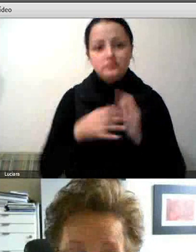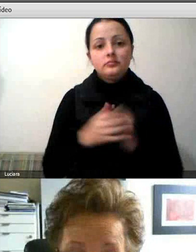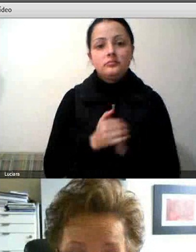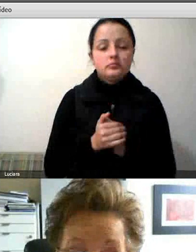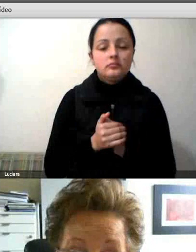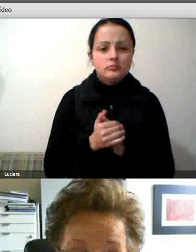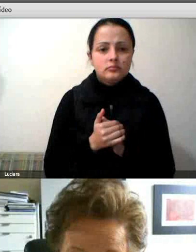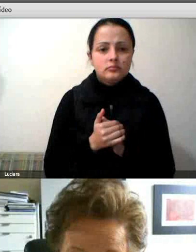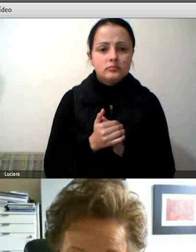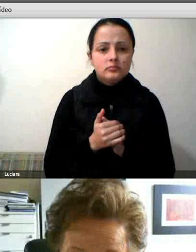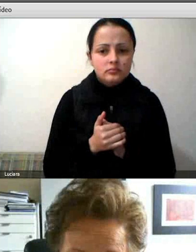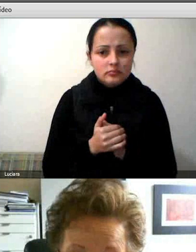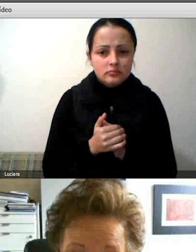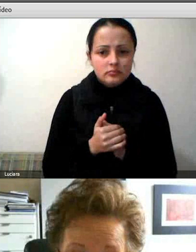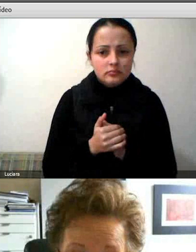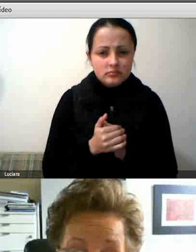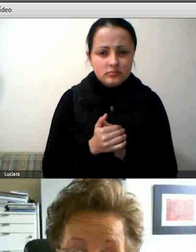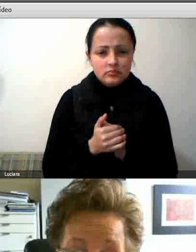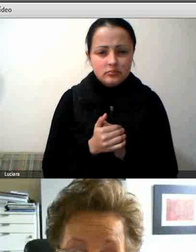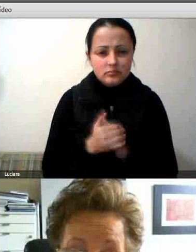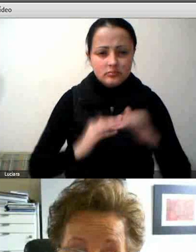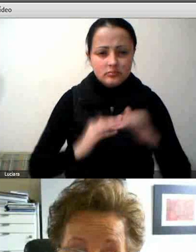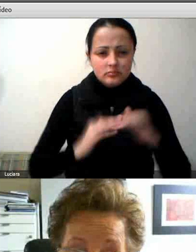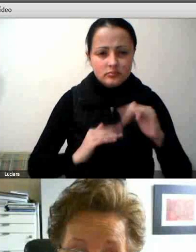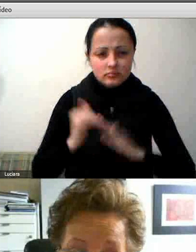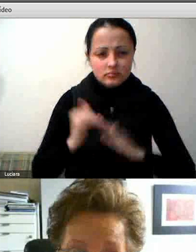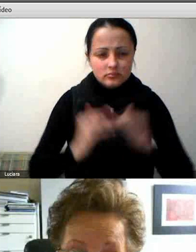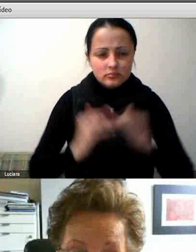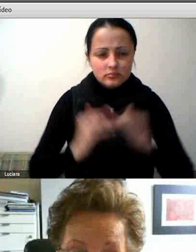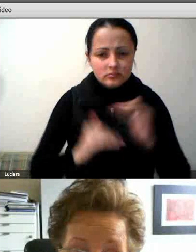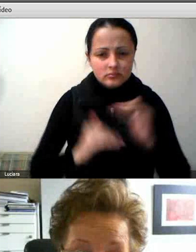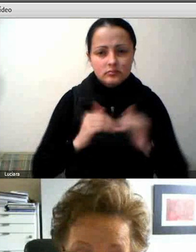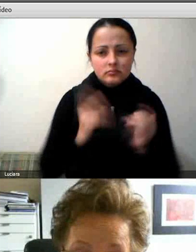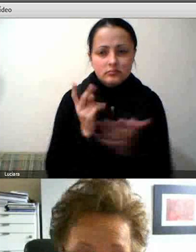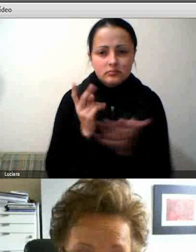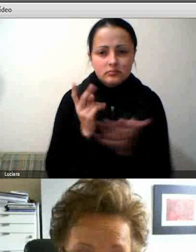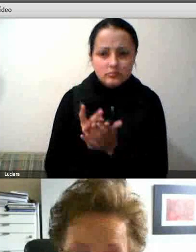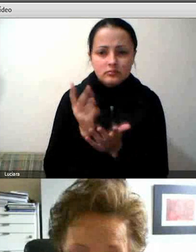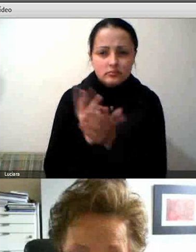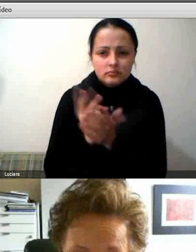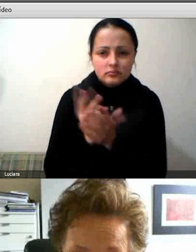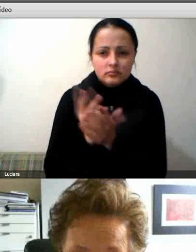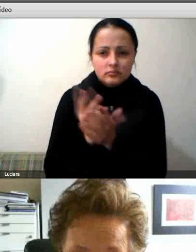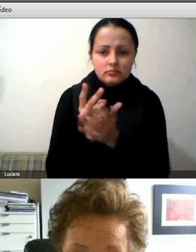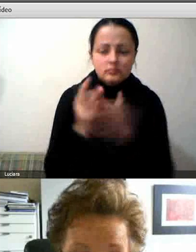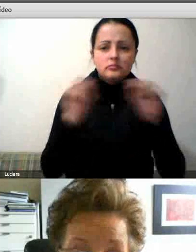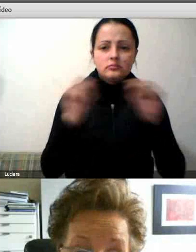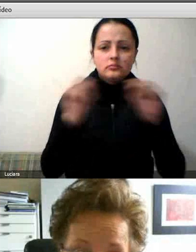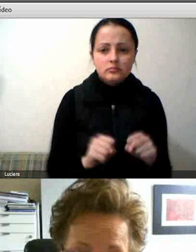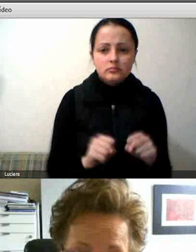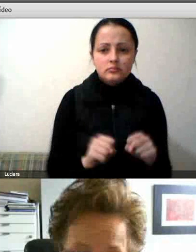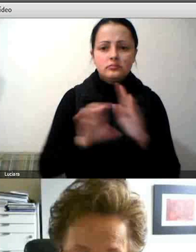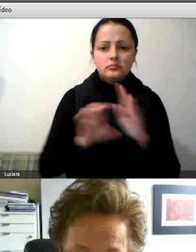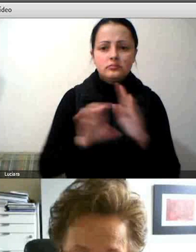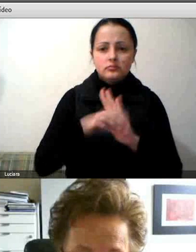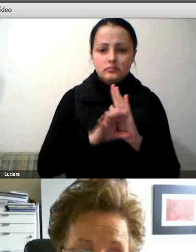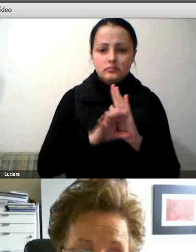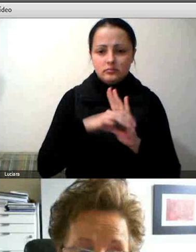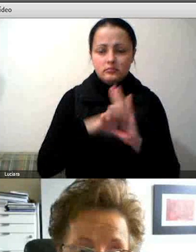transmissão de definições e a memorização de repetição dessas definições dos temas, por